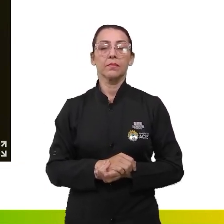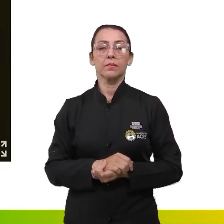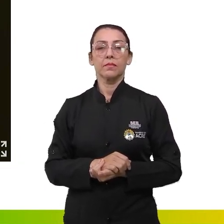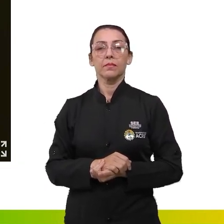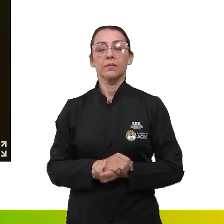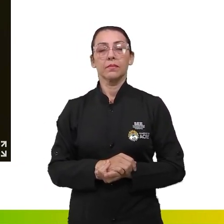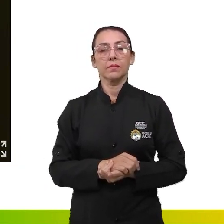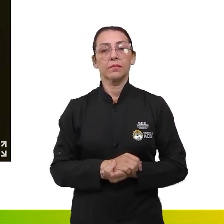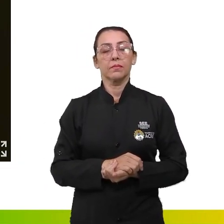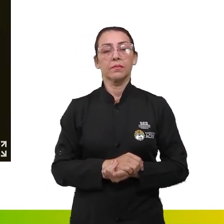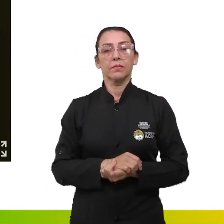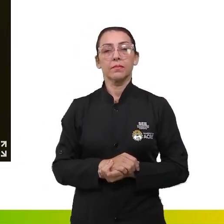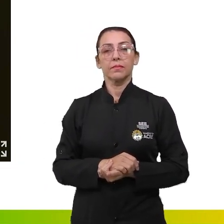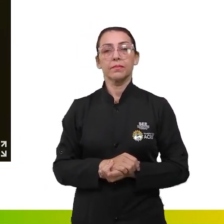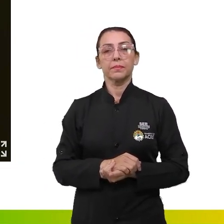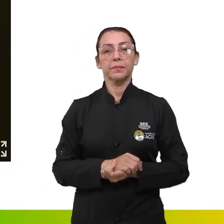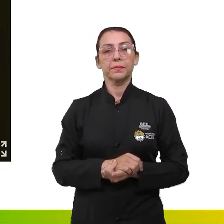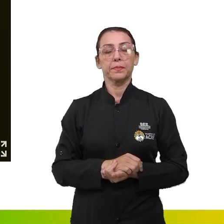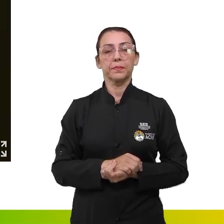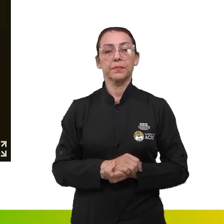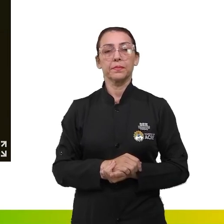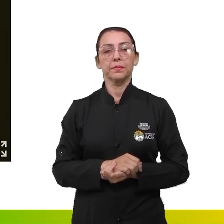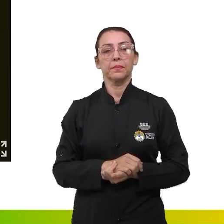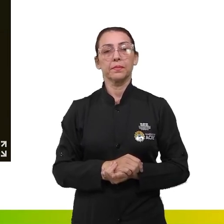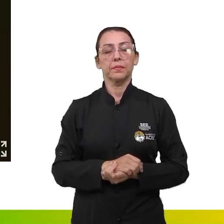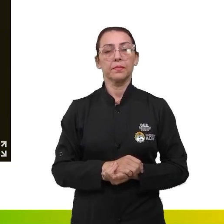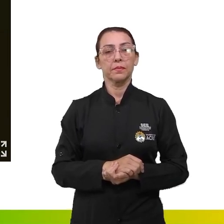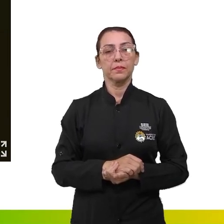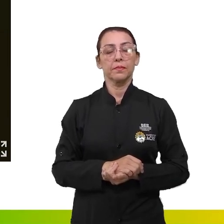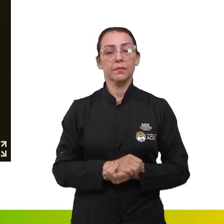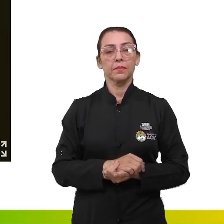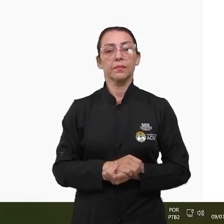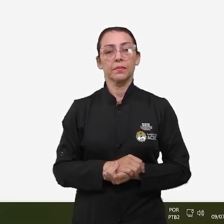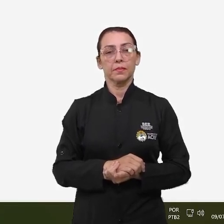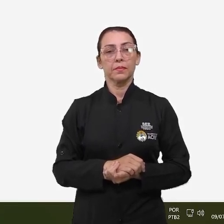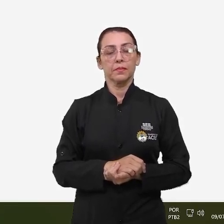Abrindo aqui. Vamos lá, link na tela.